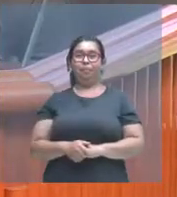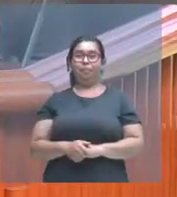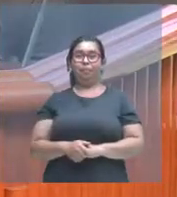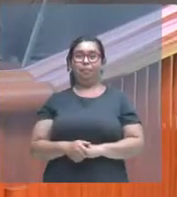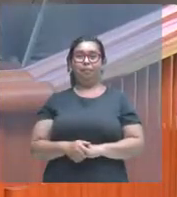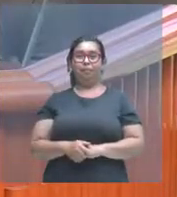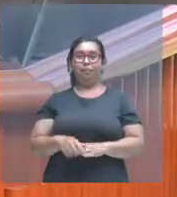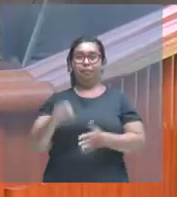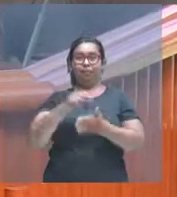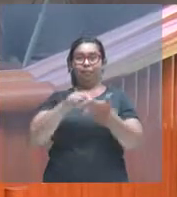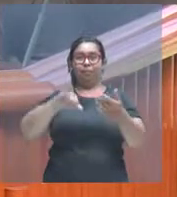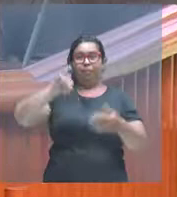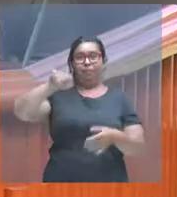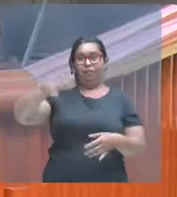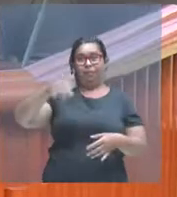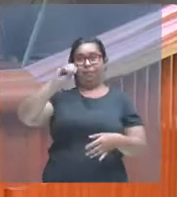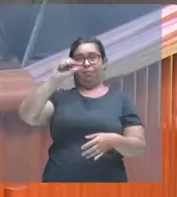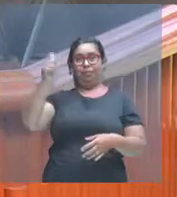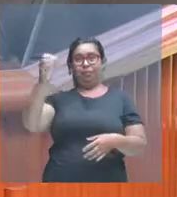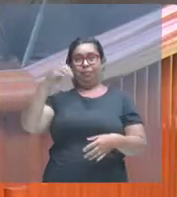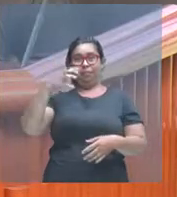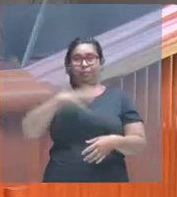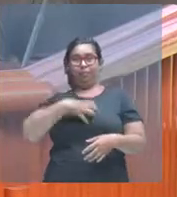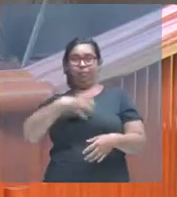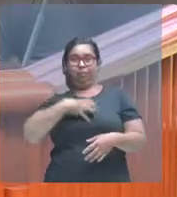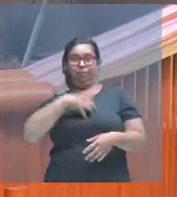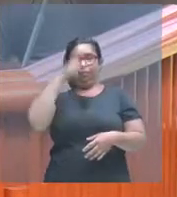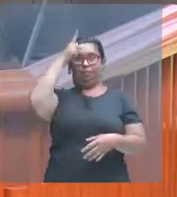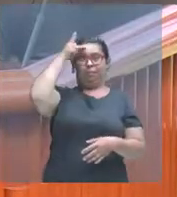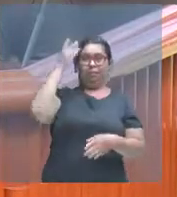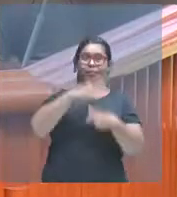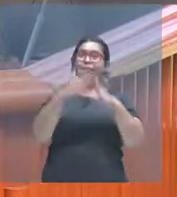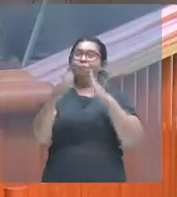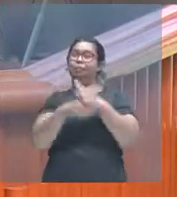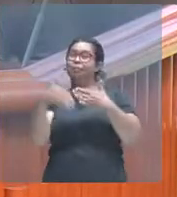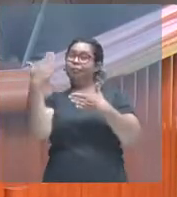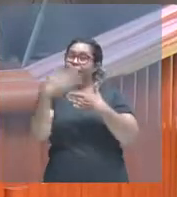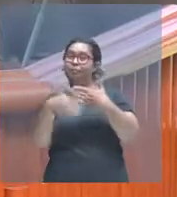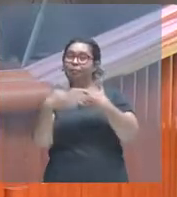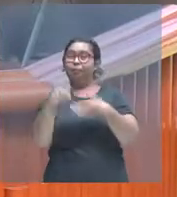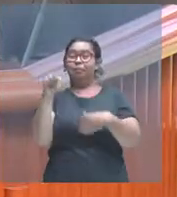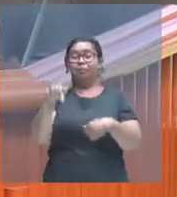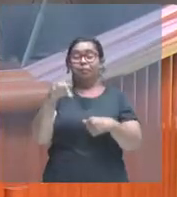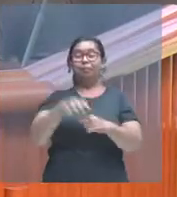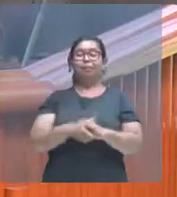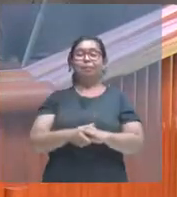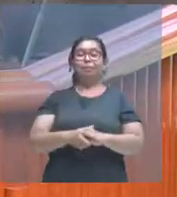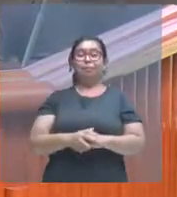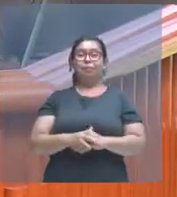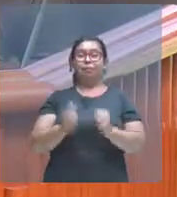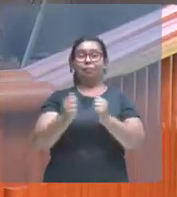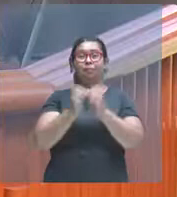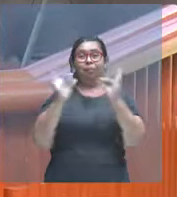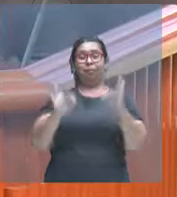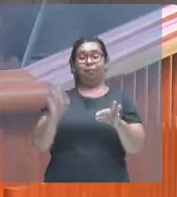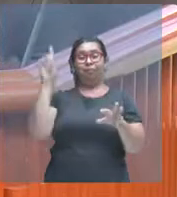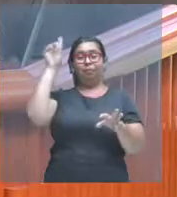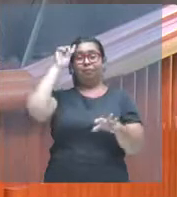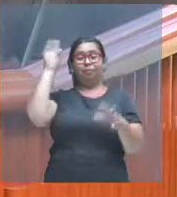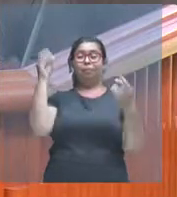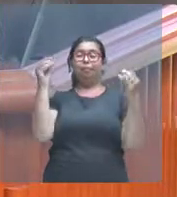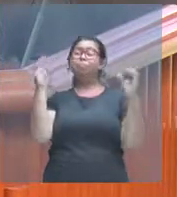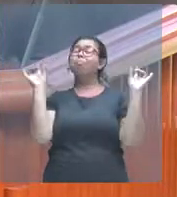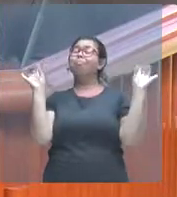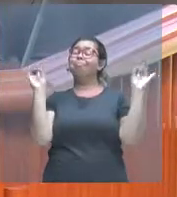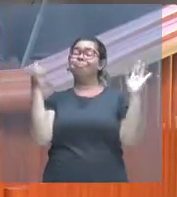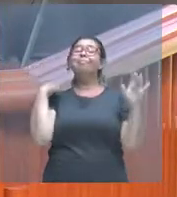escreve para o seu João Baiano, para todos os presentes, que hoje, com certeza, é um dia muito especial para a nossa cidade